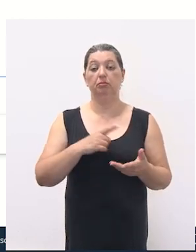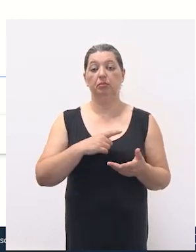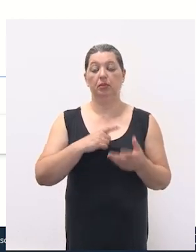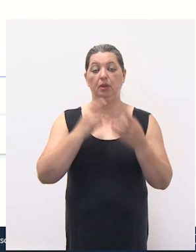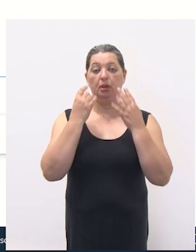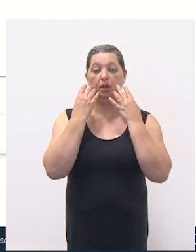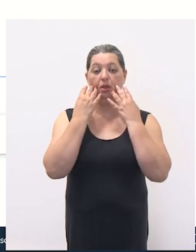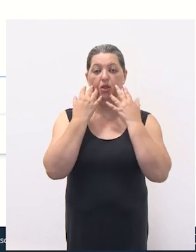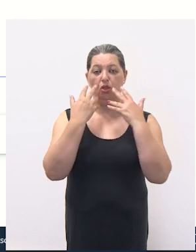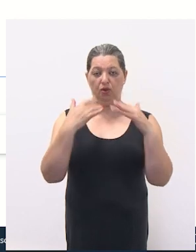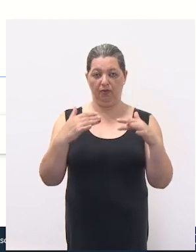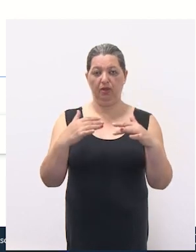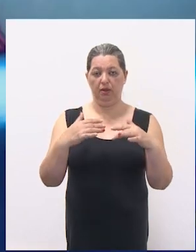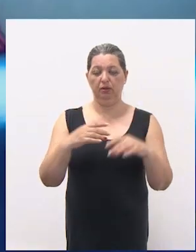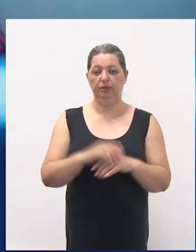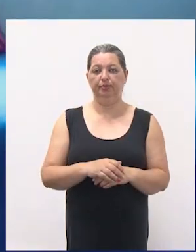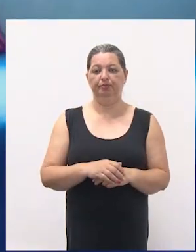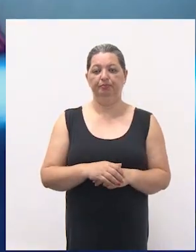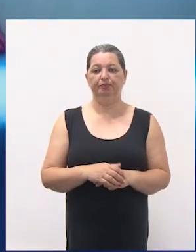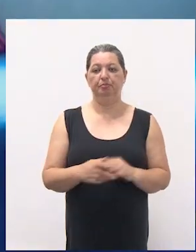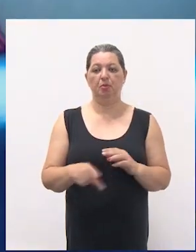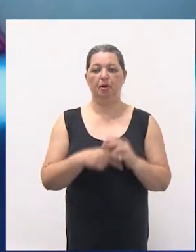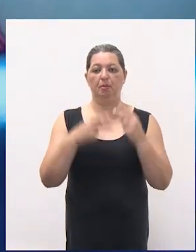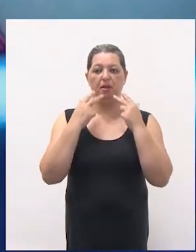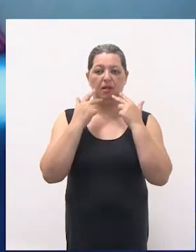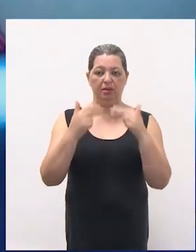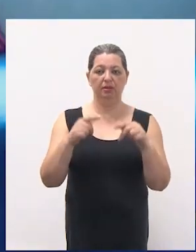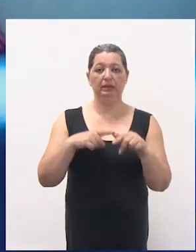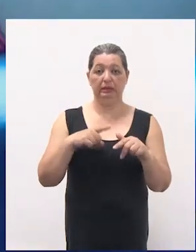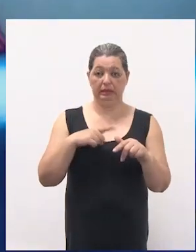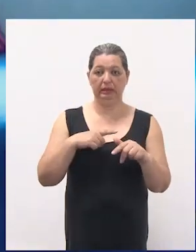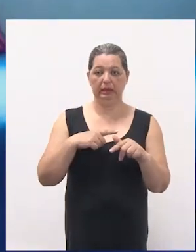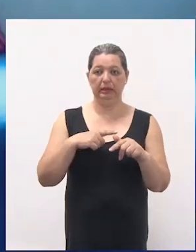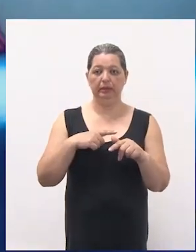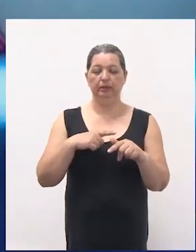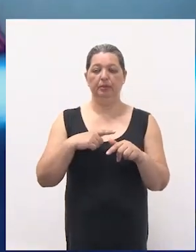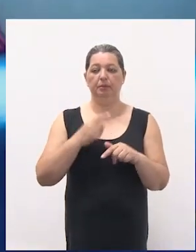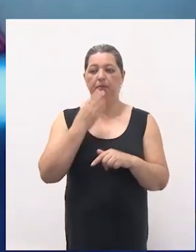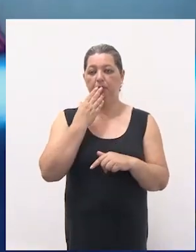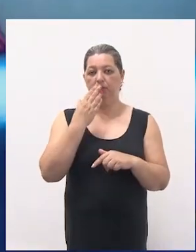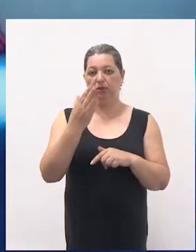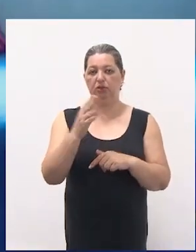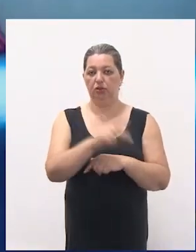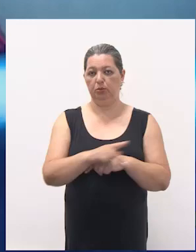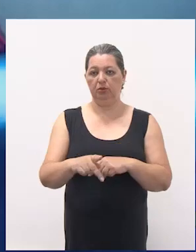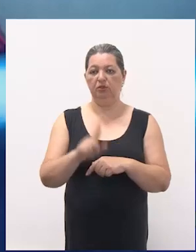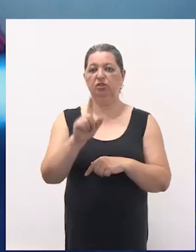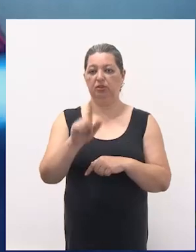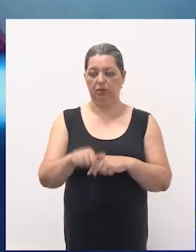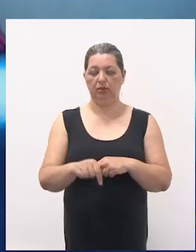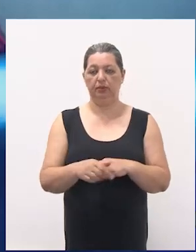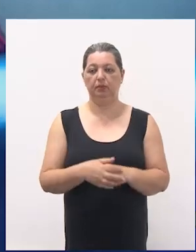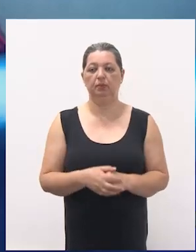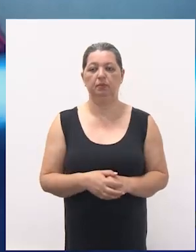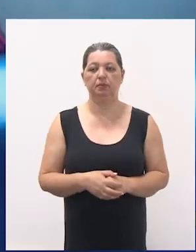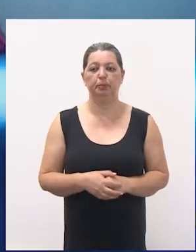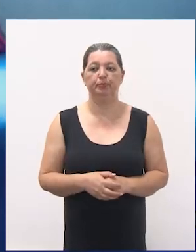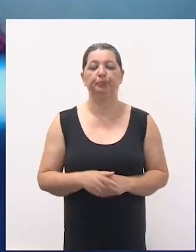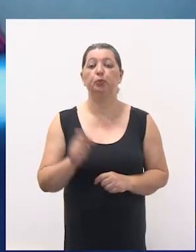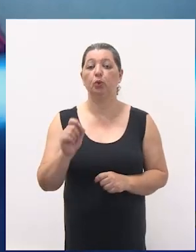novidade que está chegando aí, que é uma demanda dos professores, que é exatamente relacionada à pergunta da